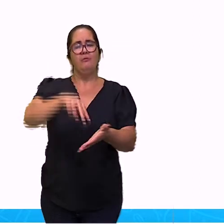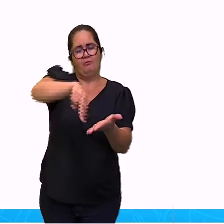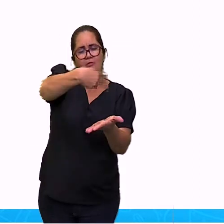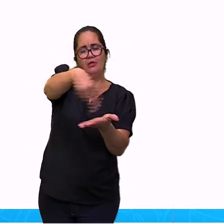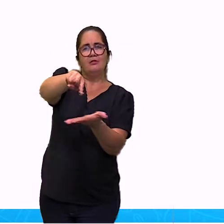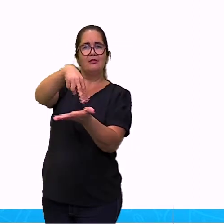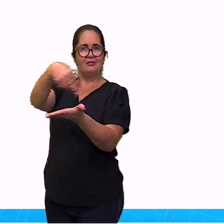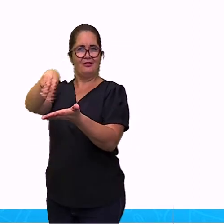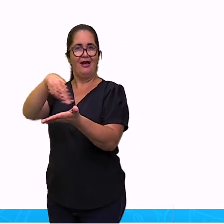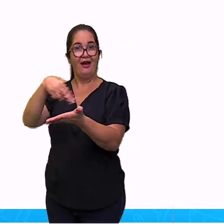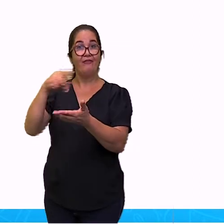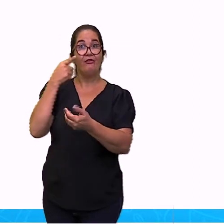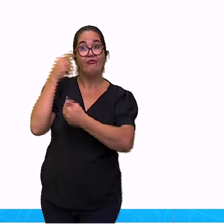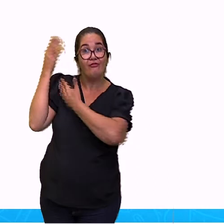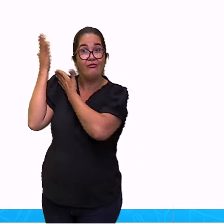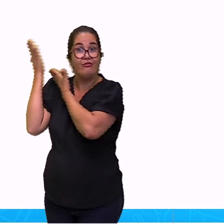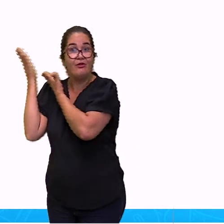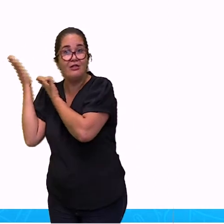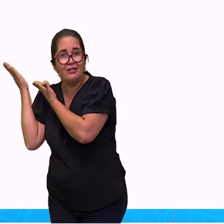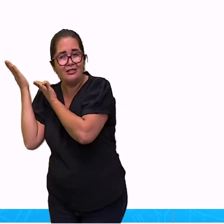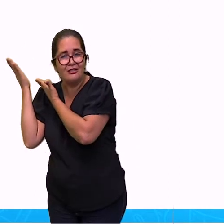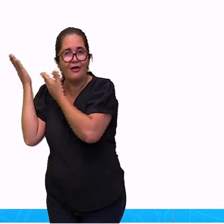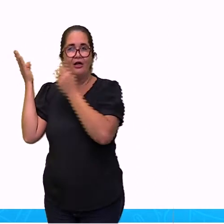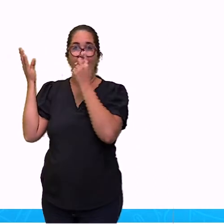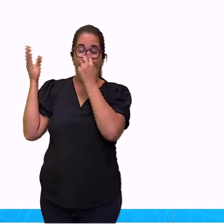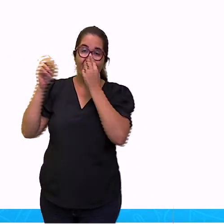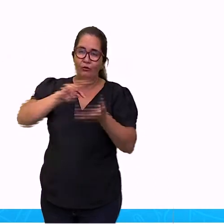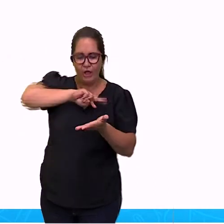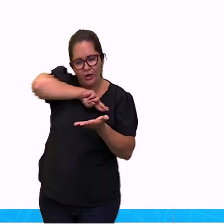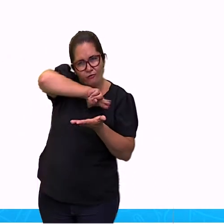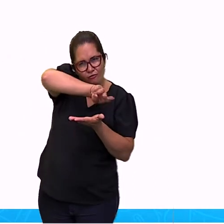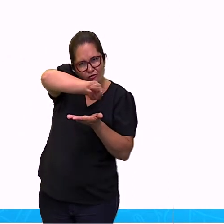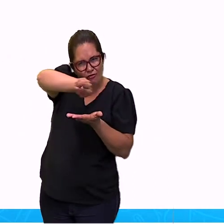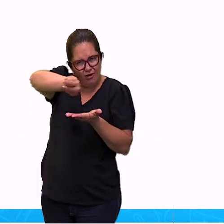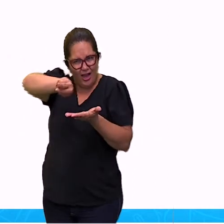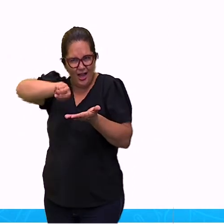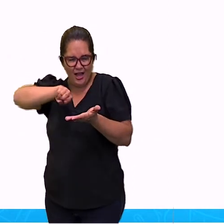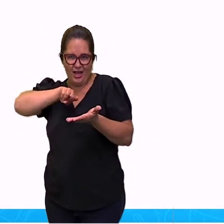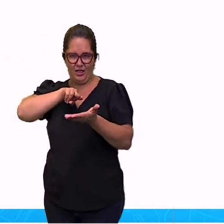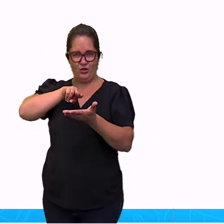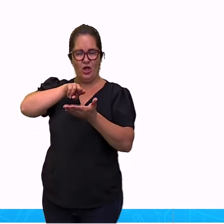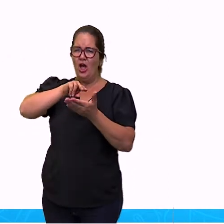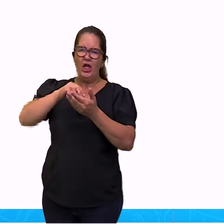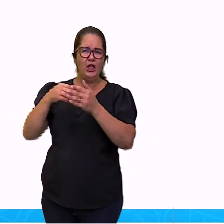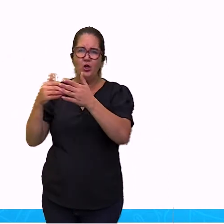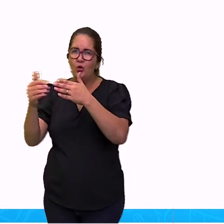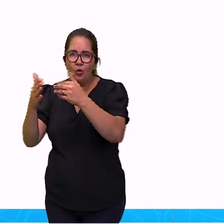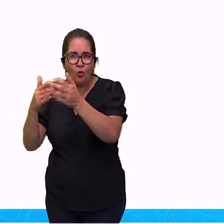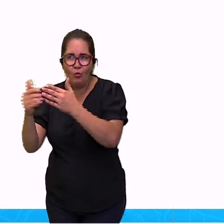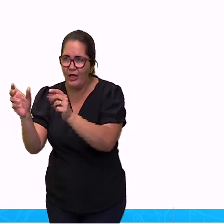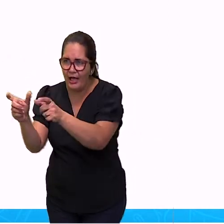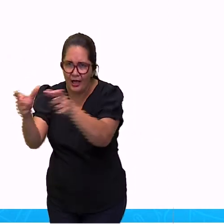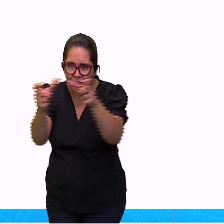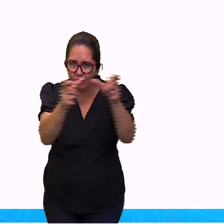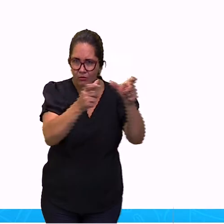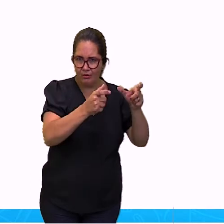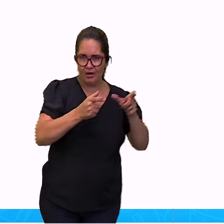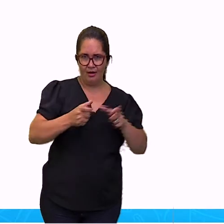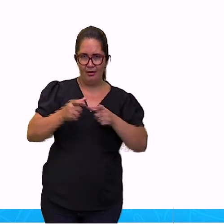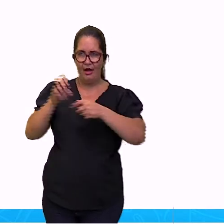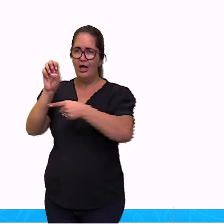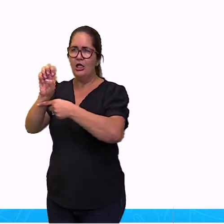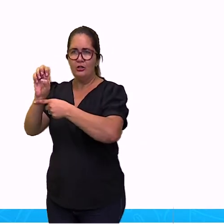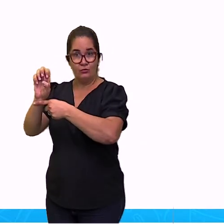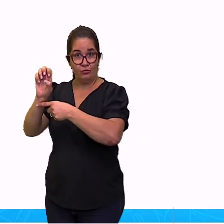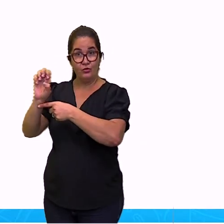quarupi, realizado pelos indígenas do Alto Xingu, lá no Mato Grosso, e, por outro lado, a dança indígena de